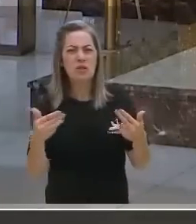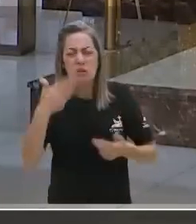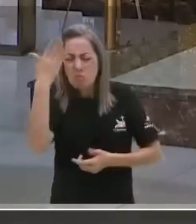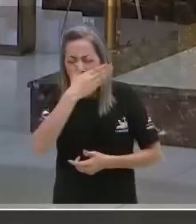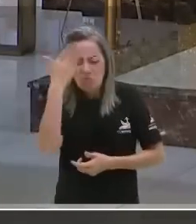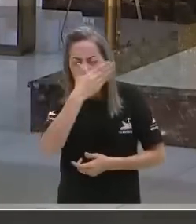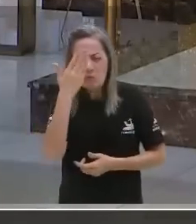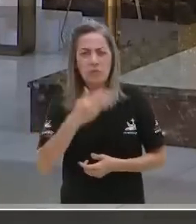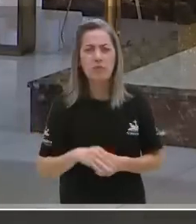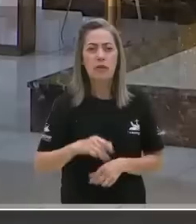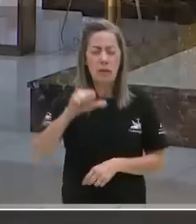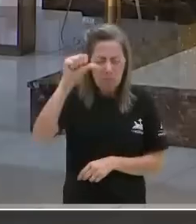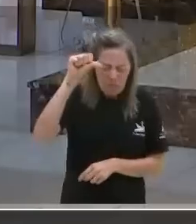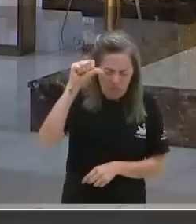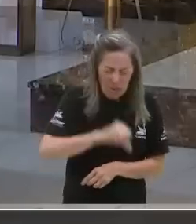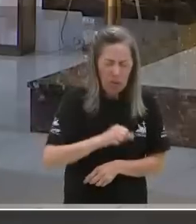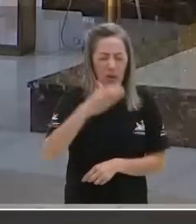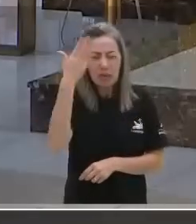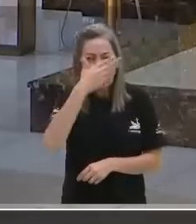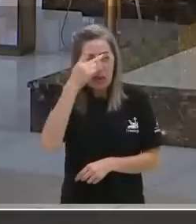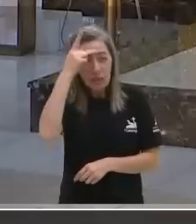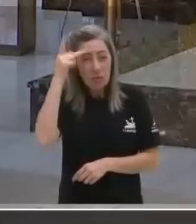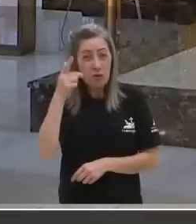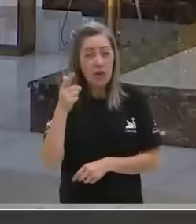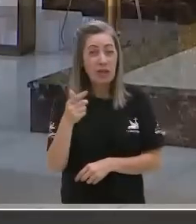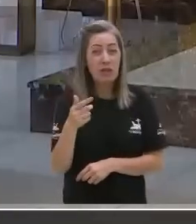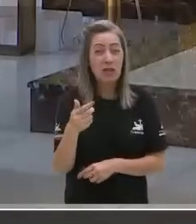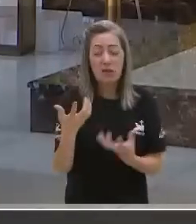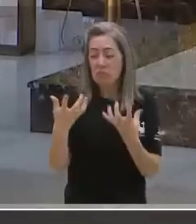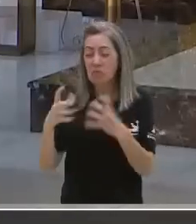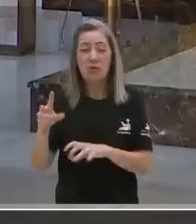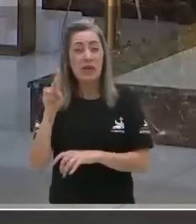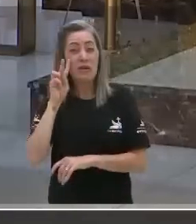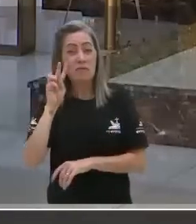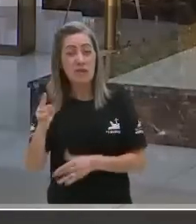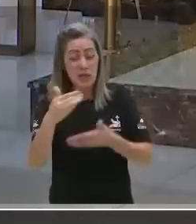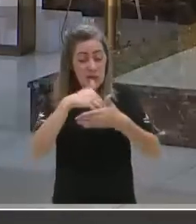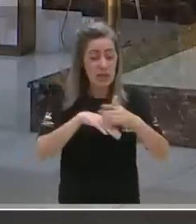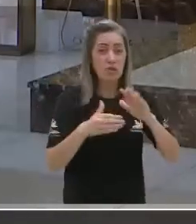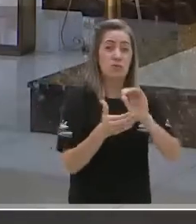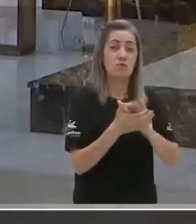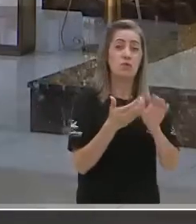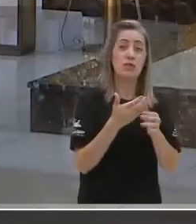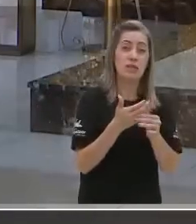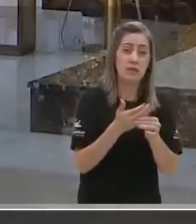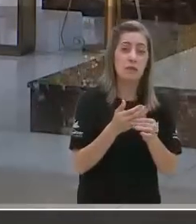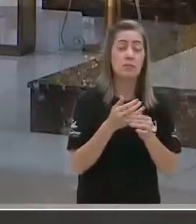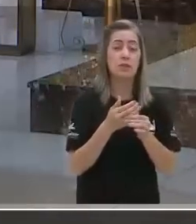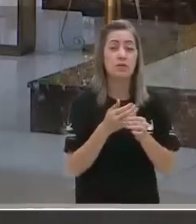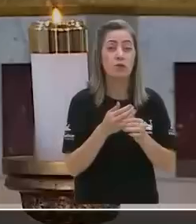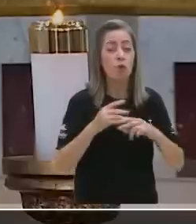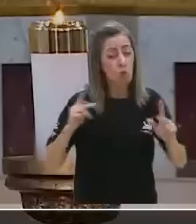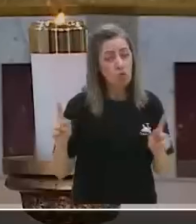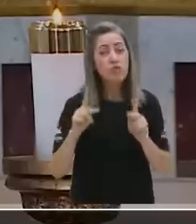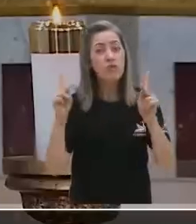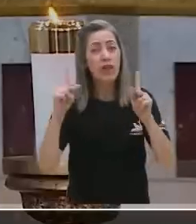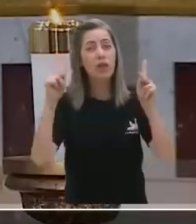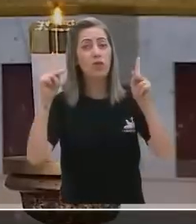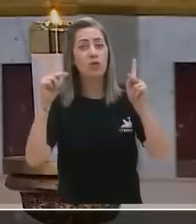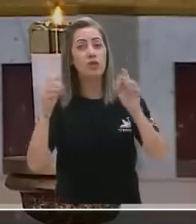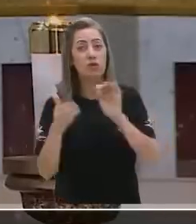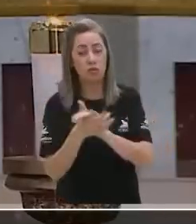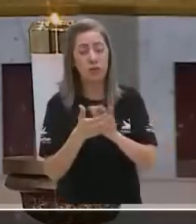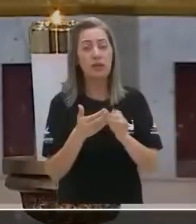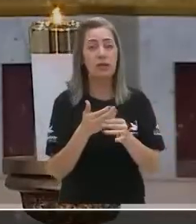A pior cegueira é daquele que não quer enxergar dentro do casamento os valores matrimoniais, os valores da outra